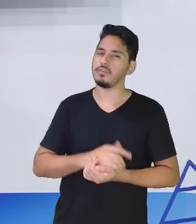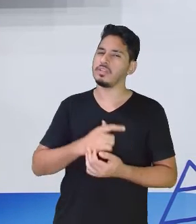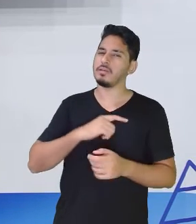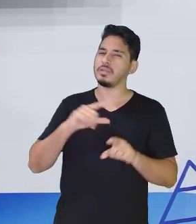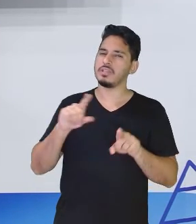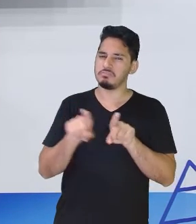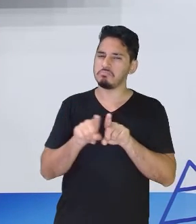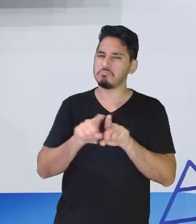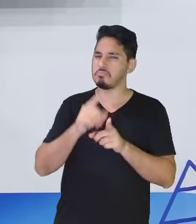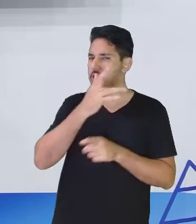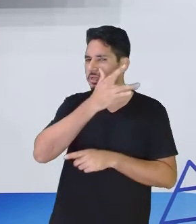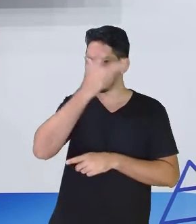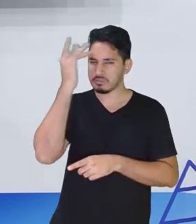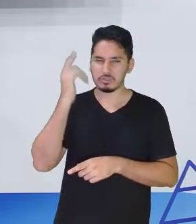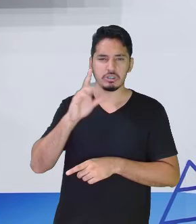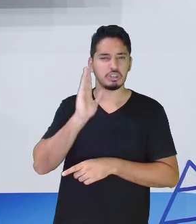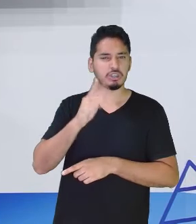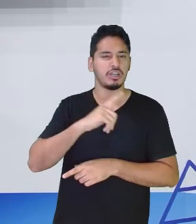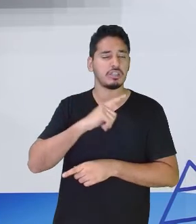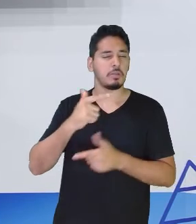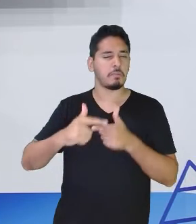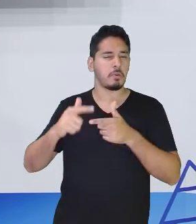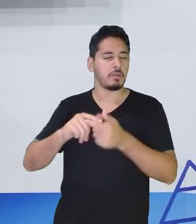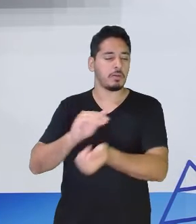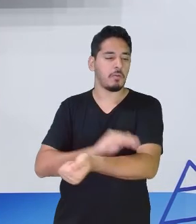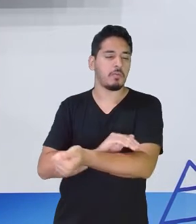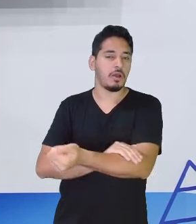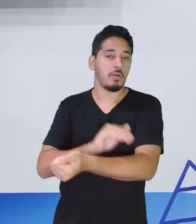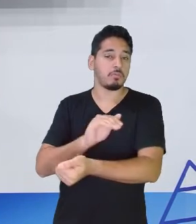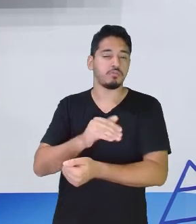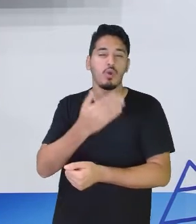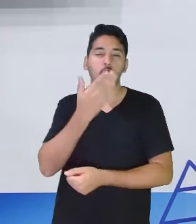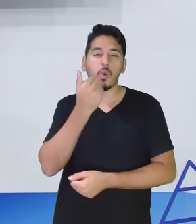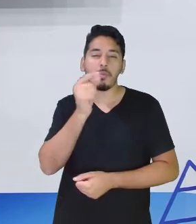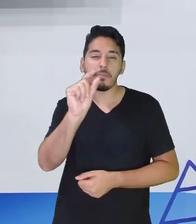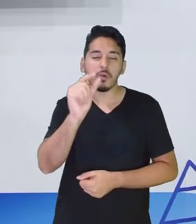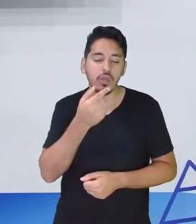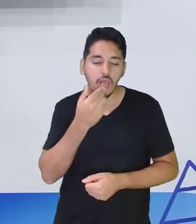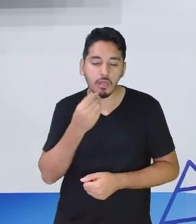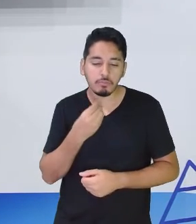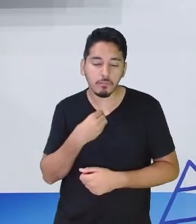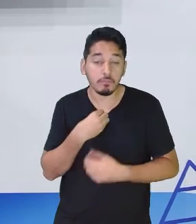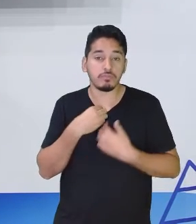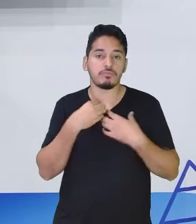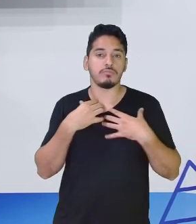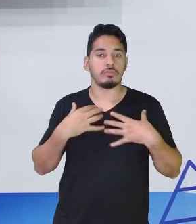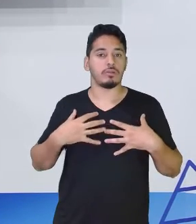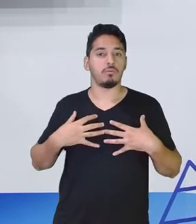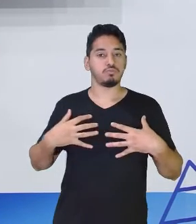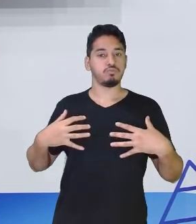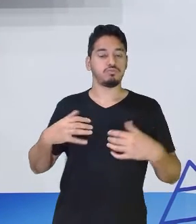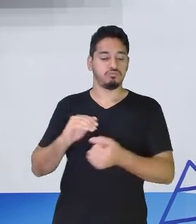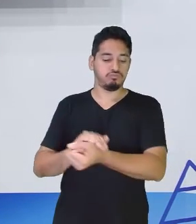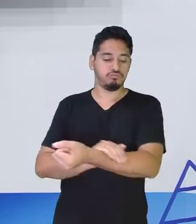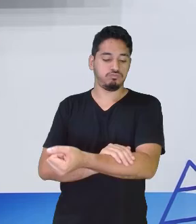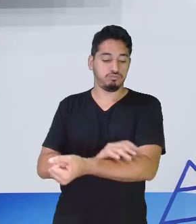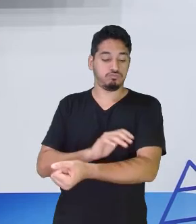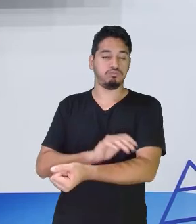funcionamento, dessa pressão do nosso sangue, dessa circulação, então vai ser mais propício ainda